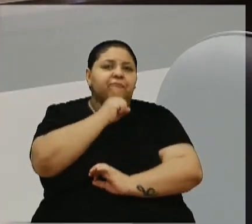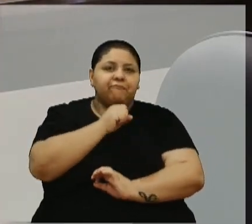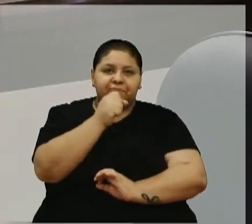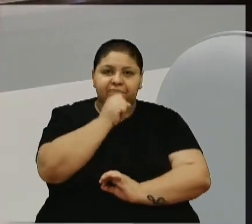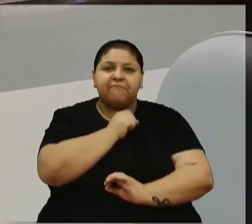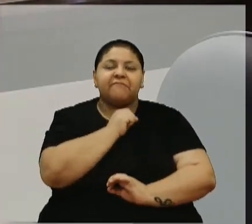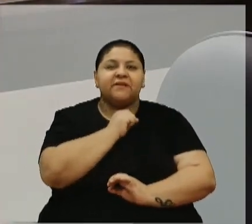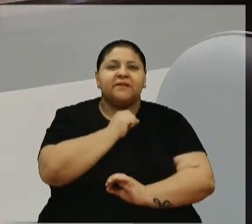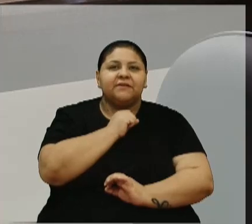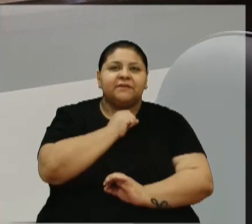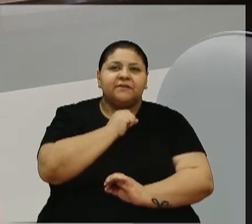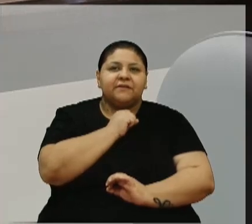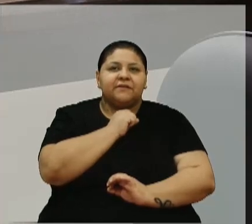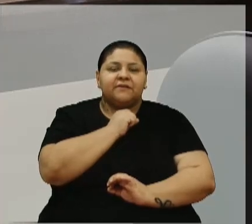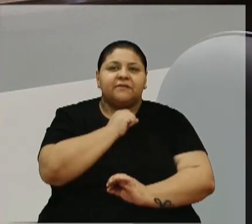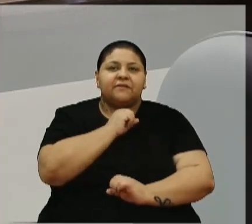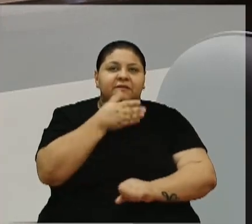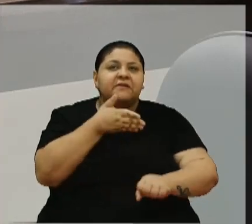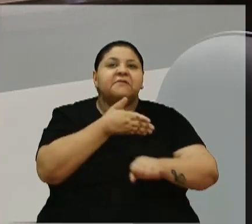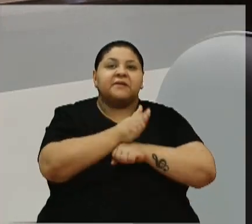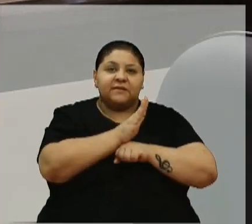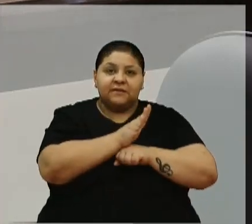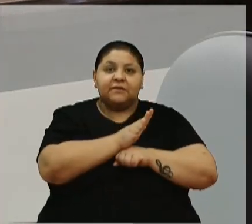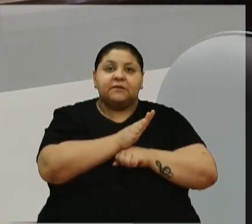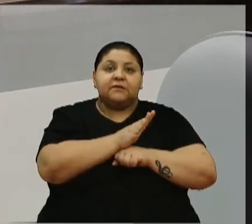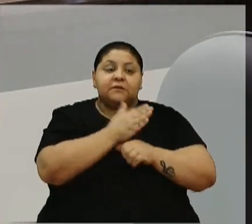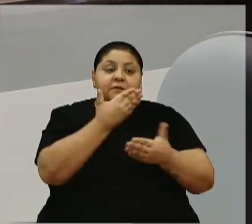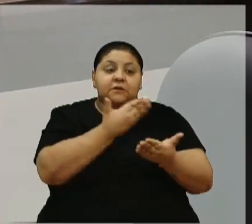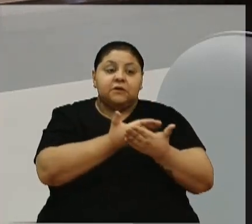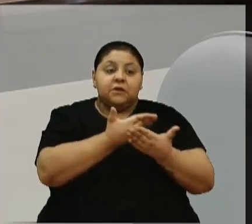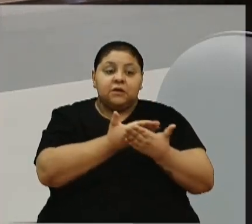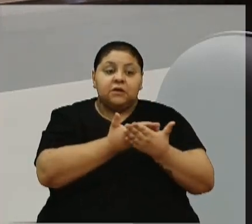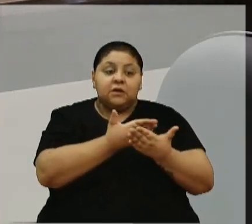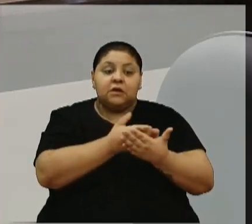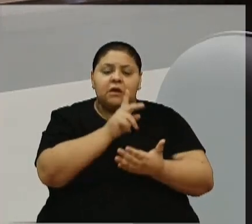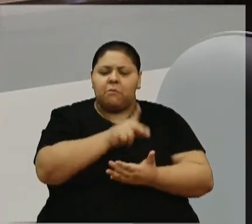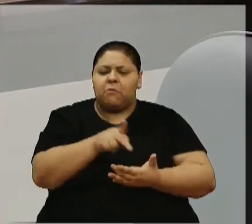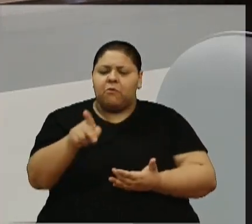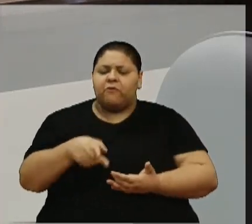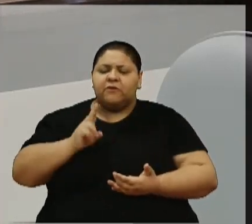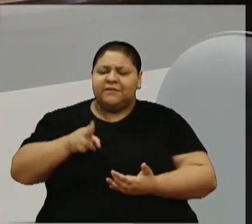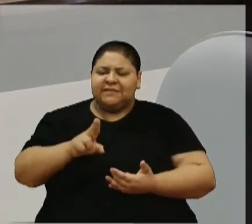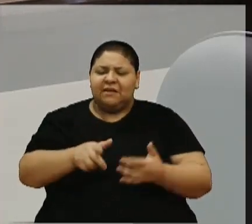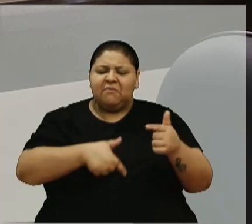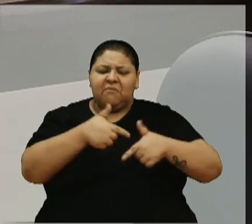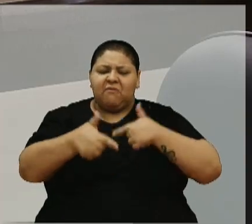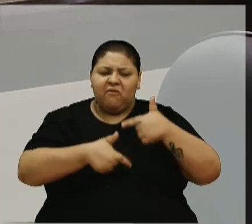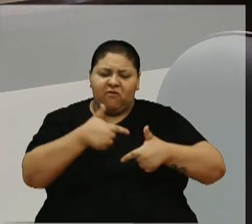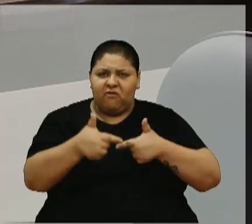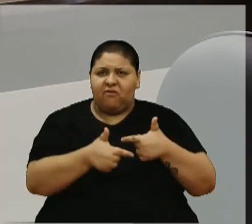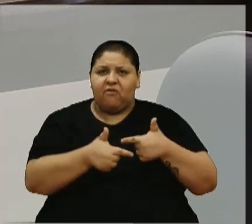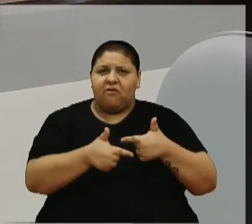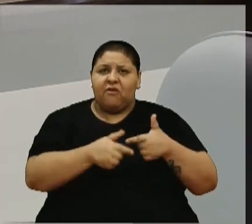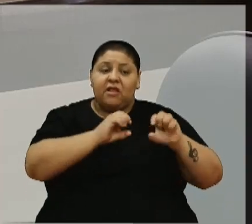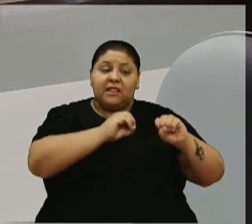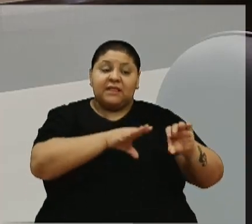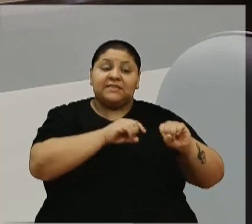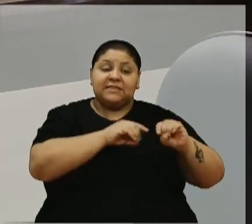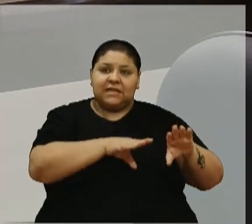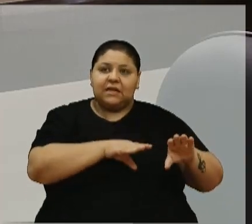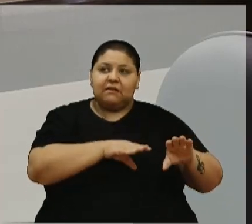dela mesmo frequentaram a sala de aula. Ema sempre foi extremamente dedicada na função de ensinar e